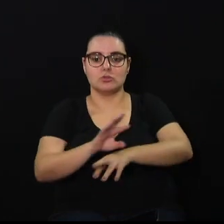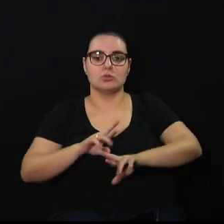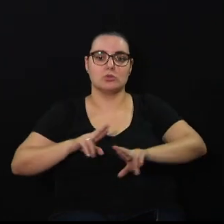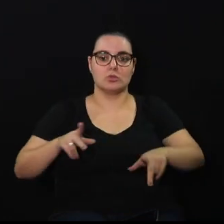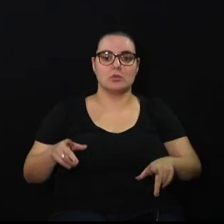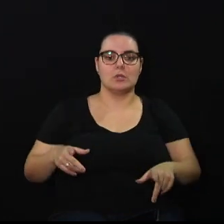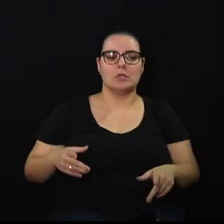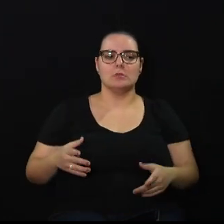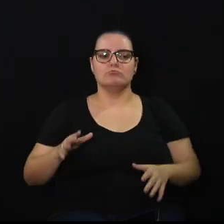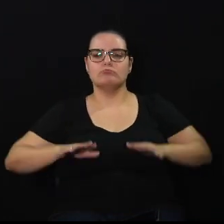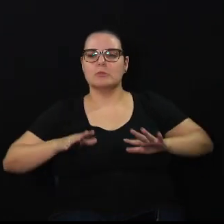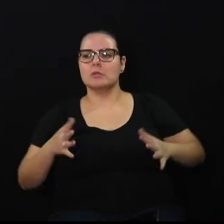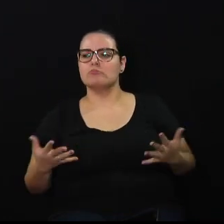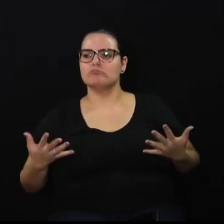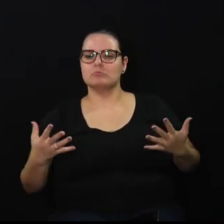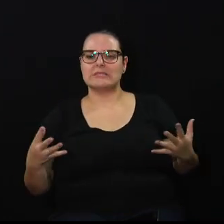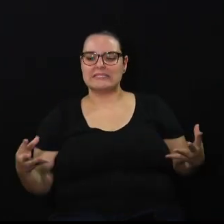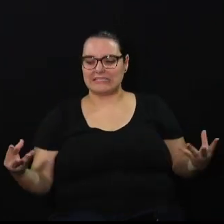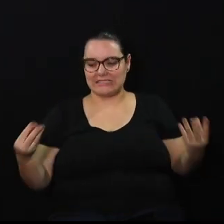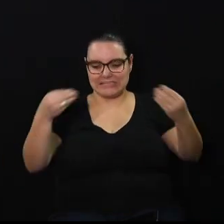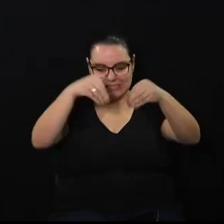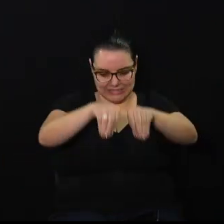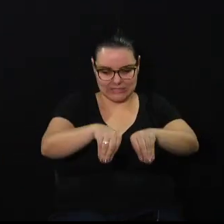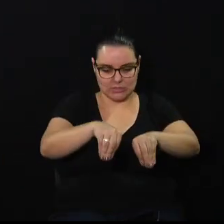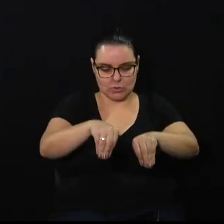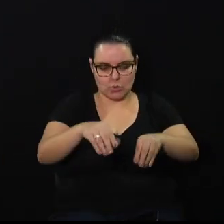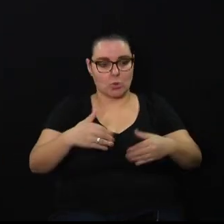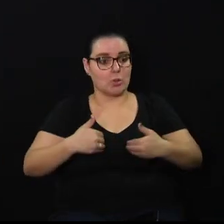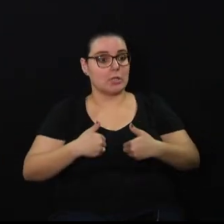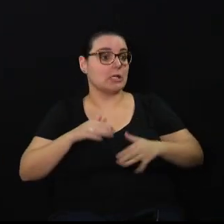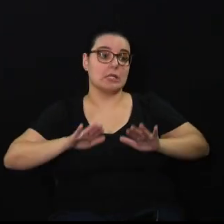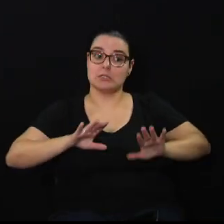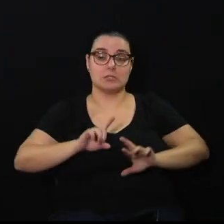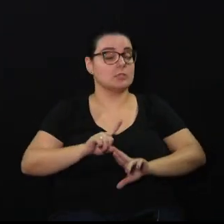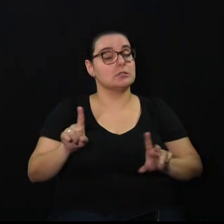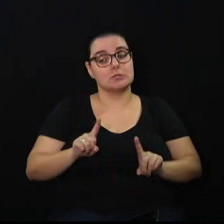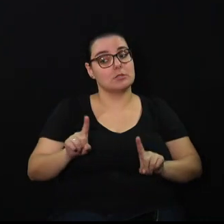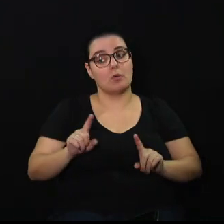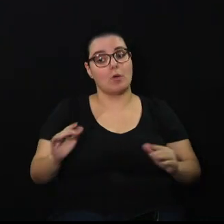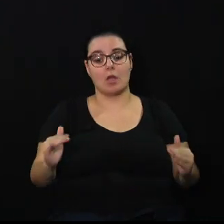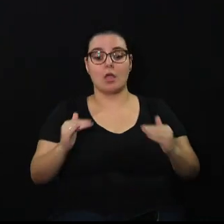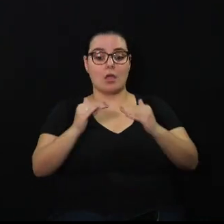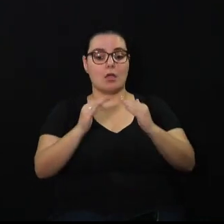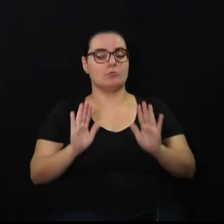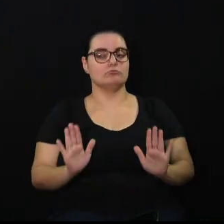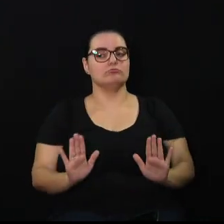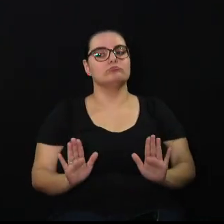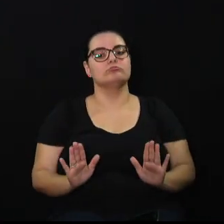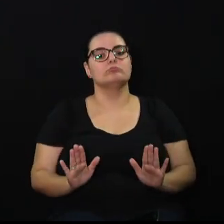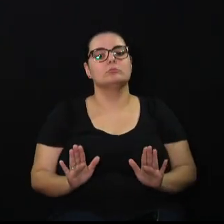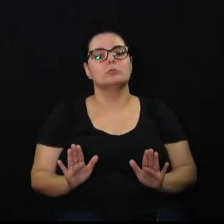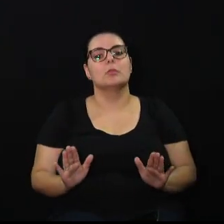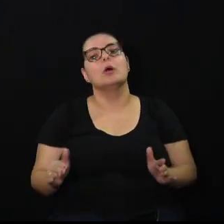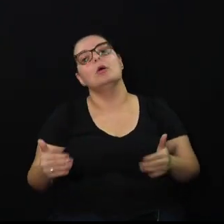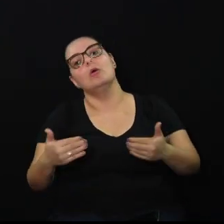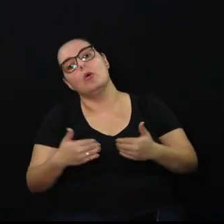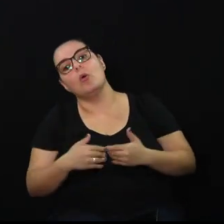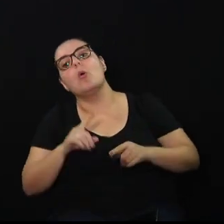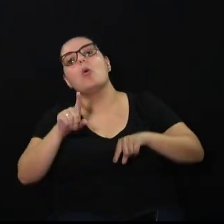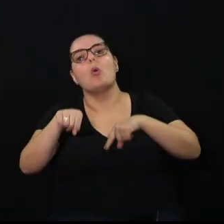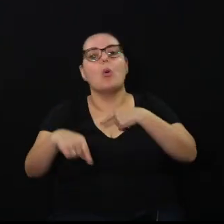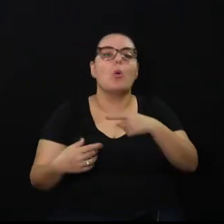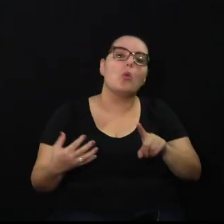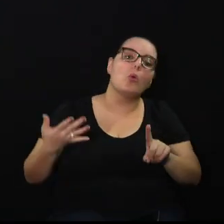gente enquadre esse comportamento como comportamento autista fico então isso não seria um autismo propriamente dito e sim síndromes genéticas